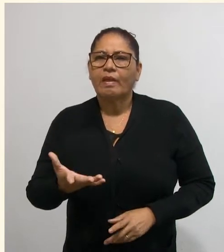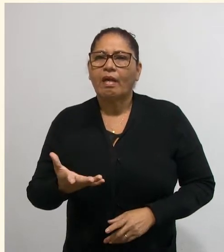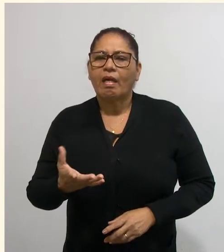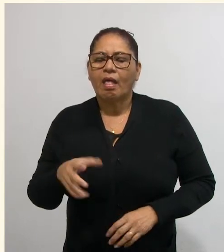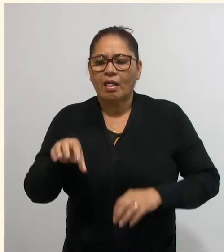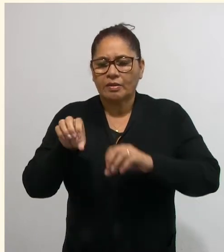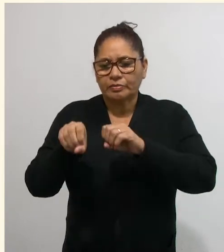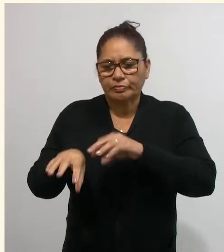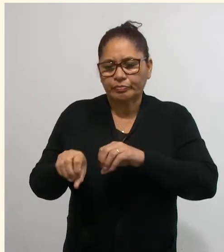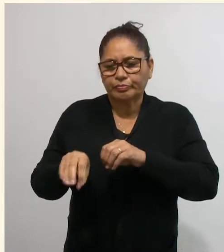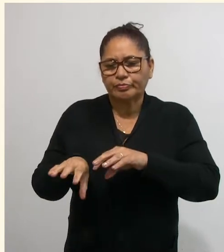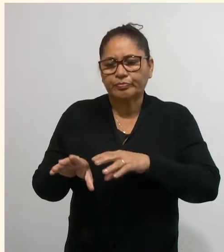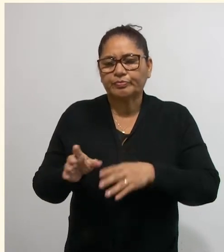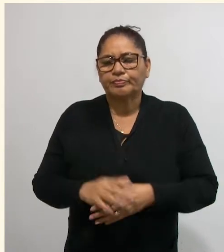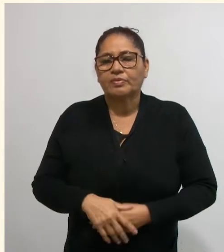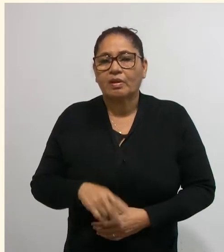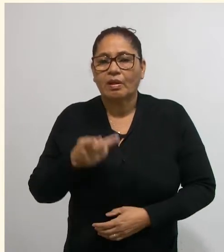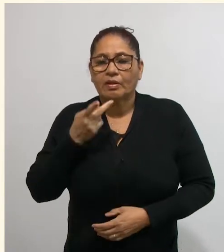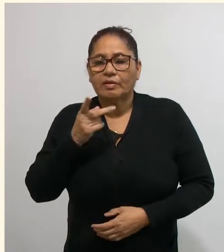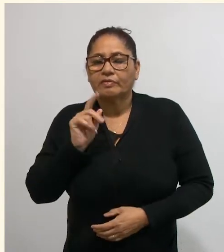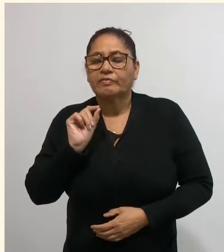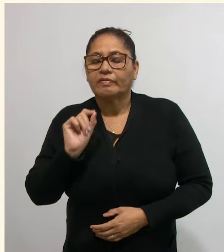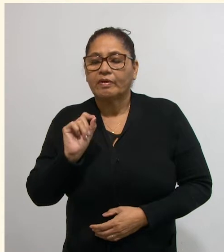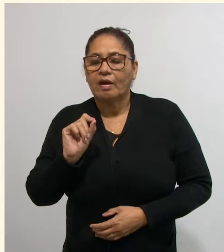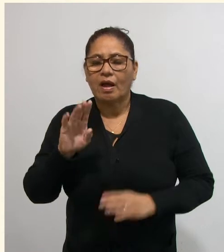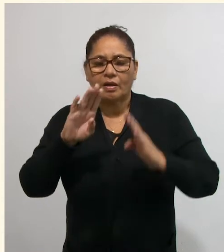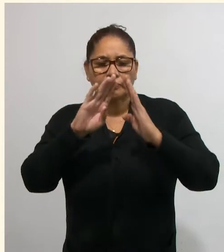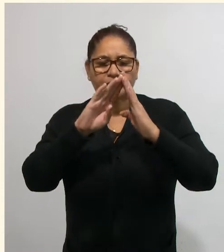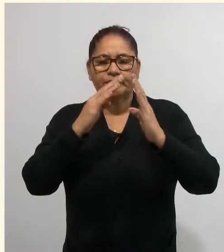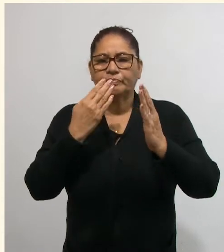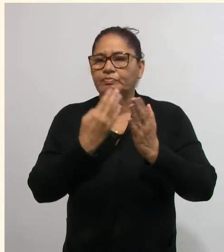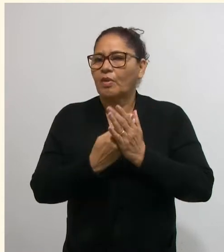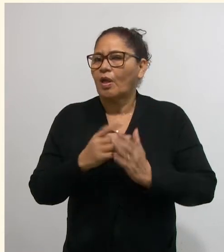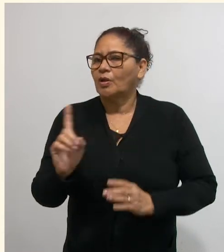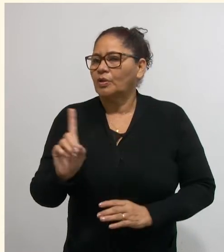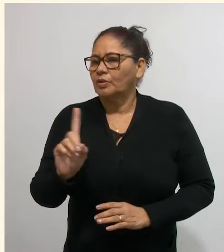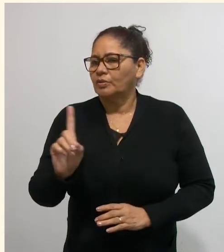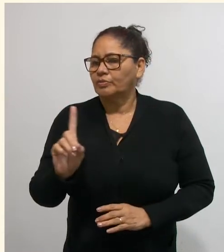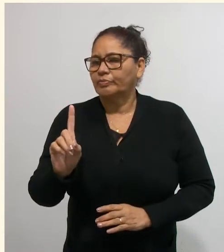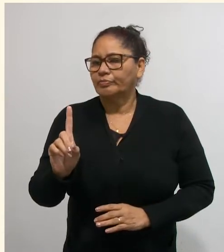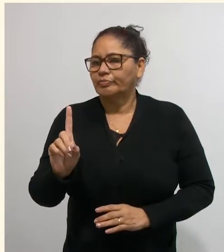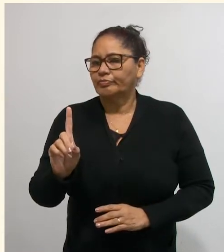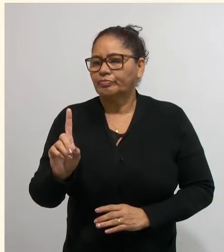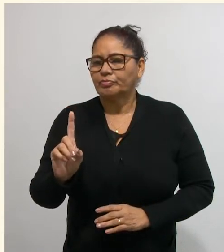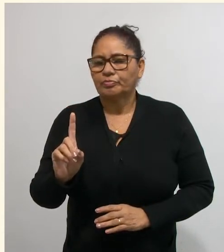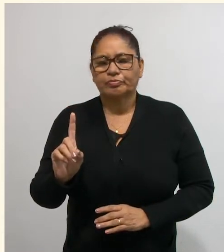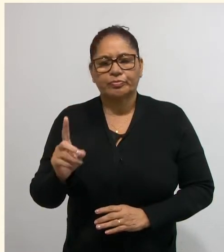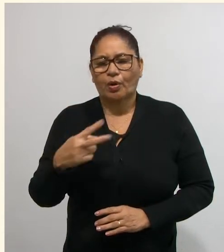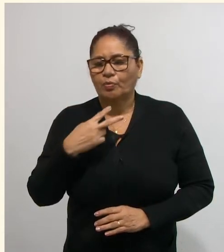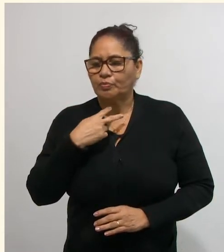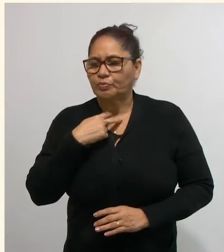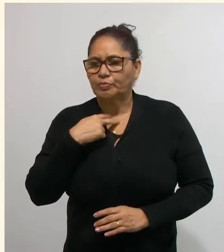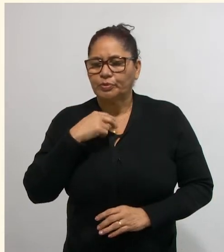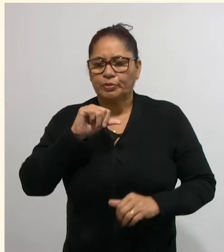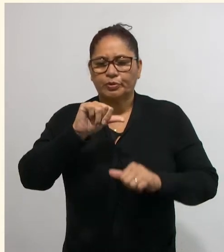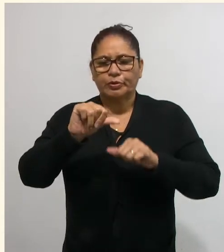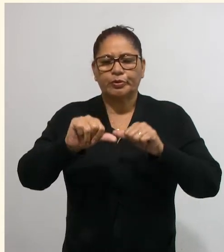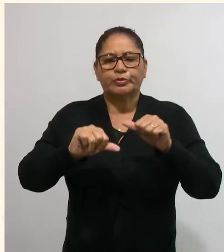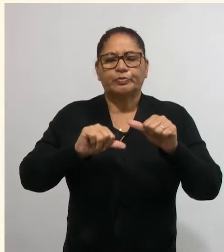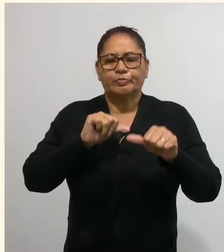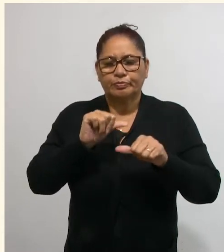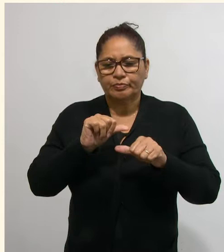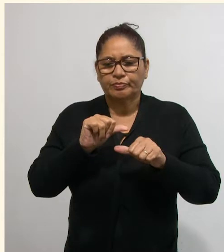educação brasileira, e ele diz assim, que a escola não pode mudar tudo, mas pode